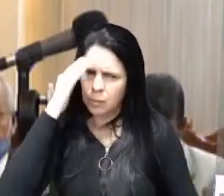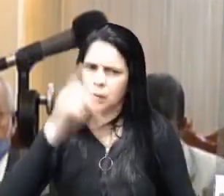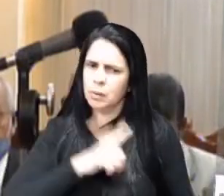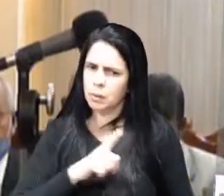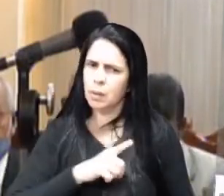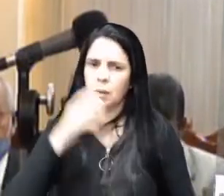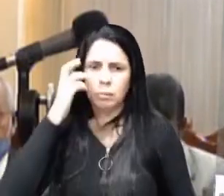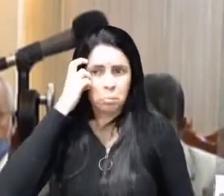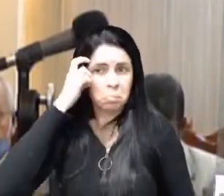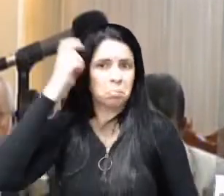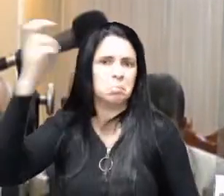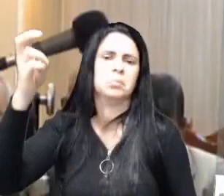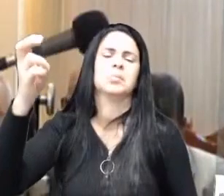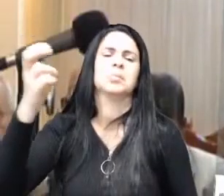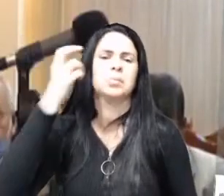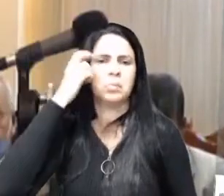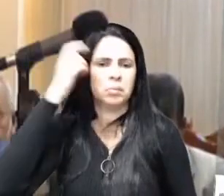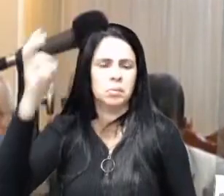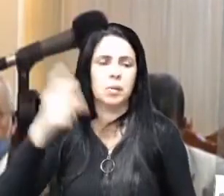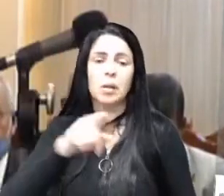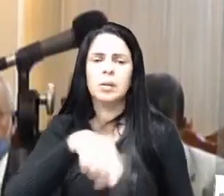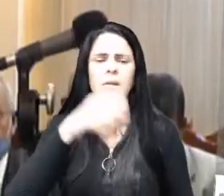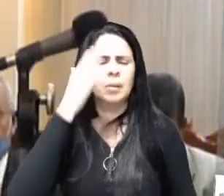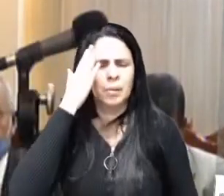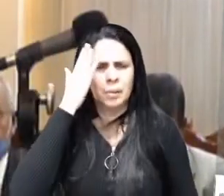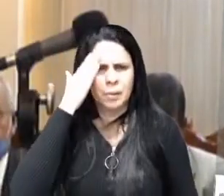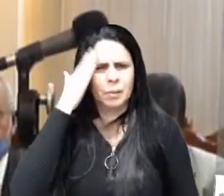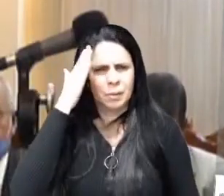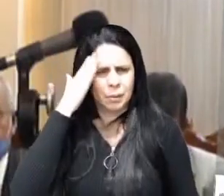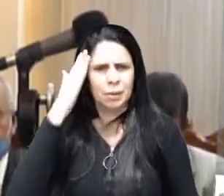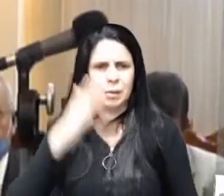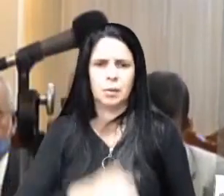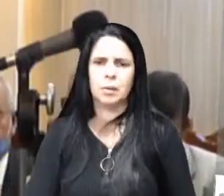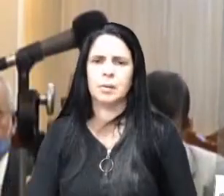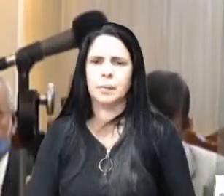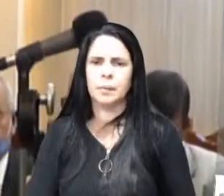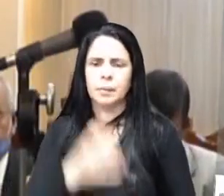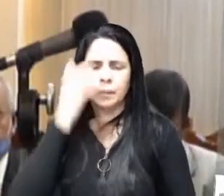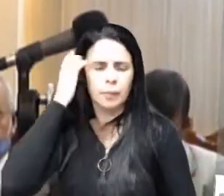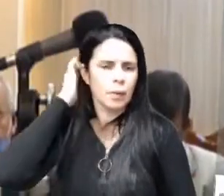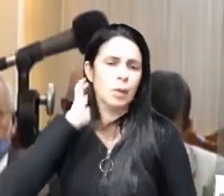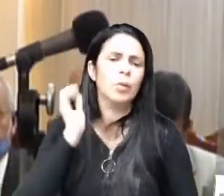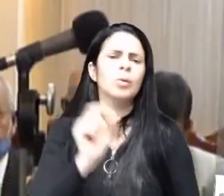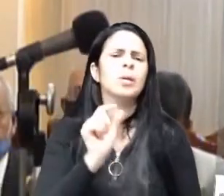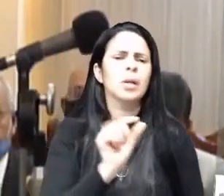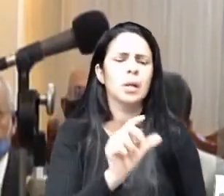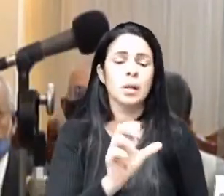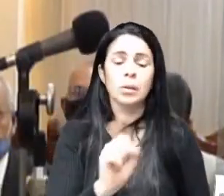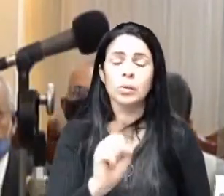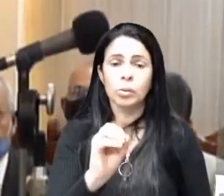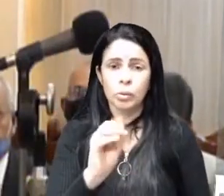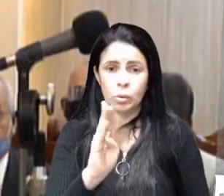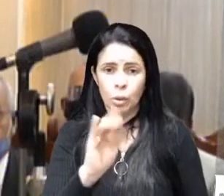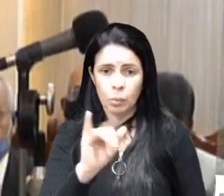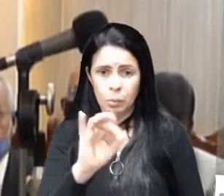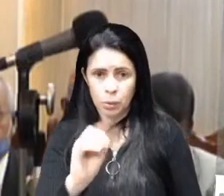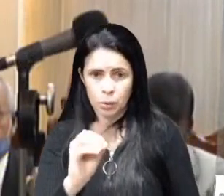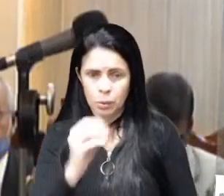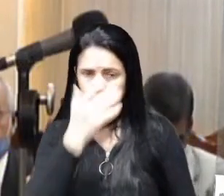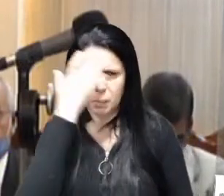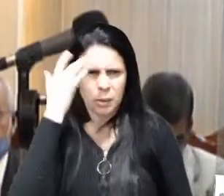das coisas e sejam sóbrios. O que é sóbrio? É uma pessoa que está em contraste ou em contrário a uma pessoa